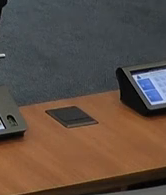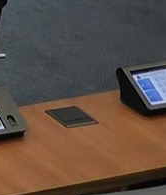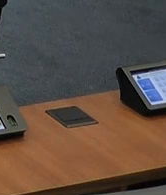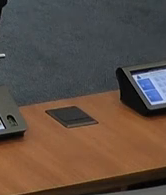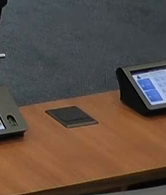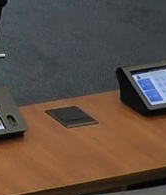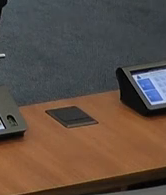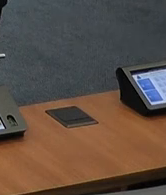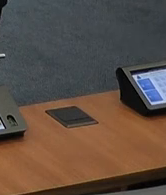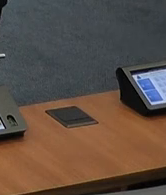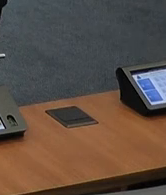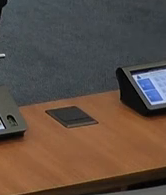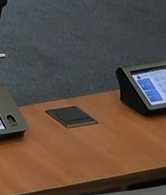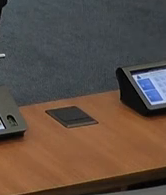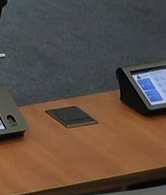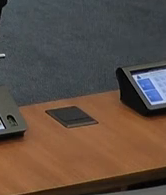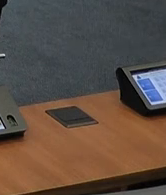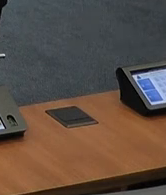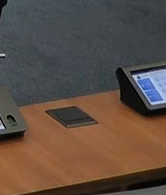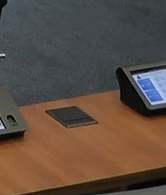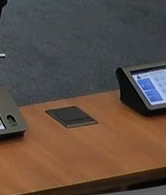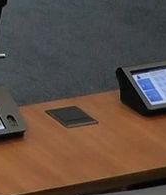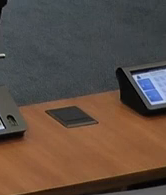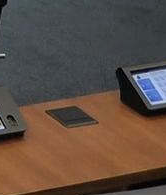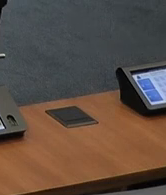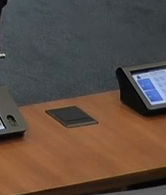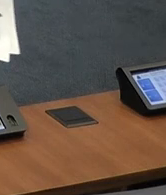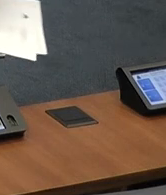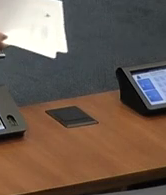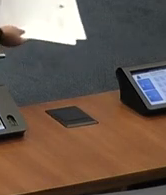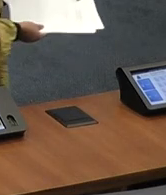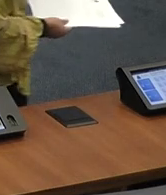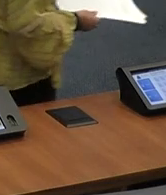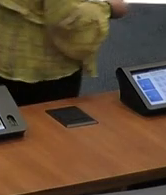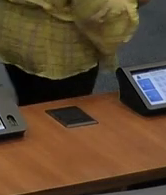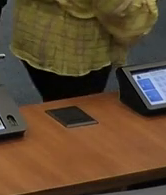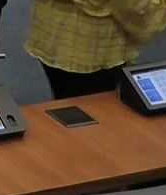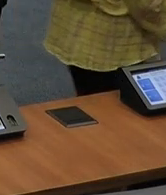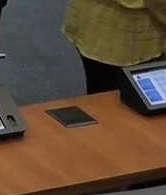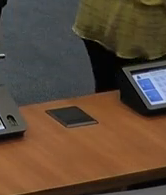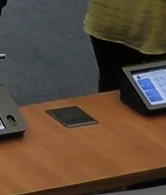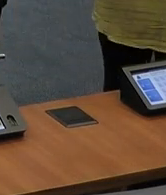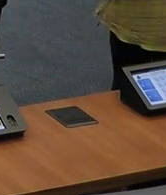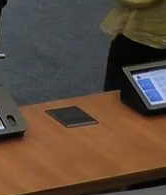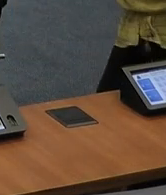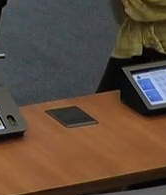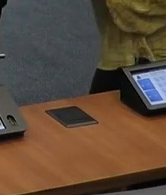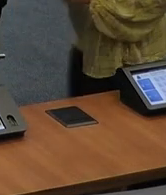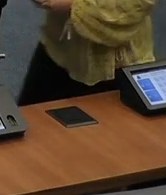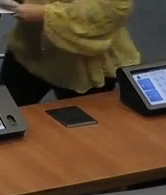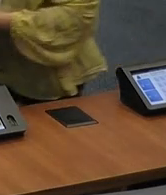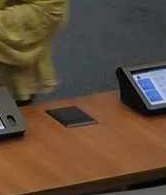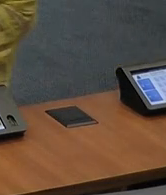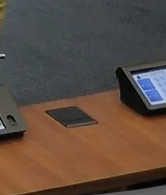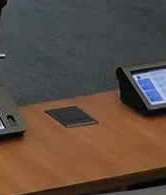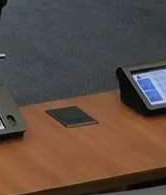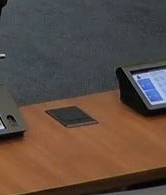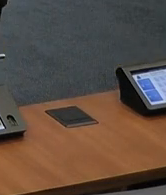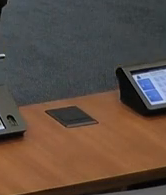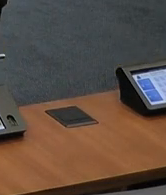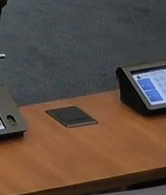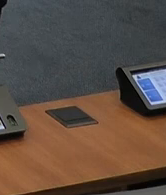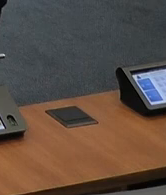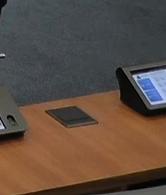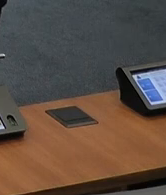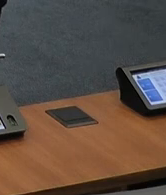está reaberta a sessão Boa tarde a todas e todos as assessoras